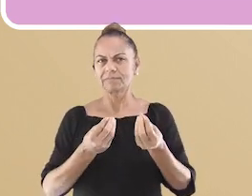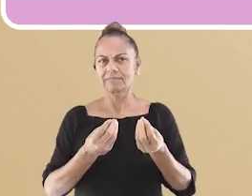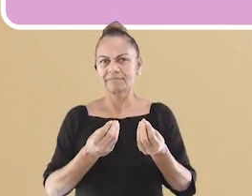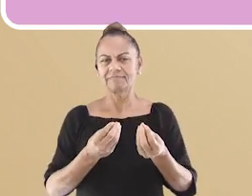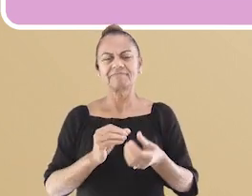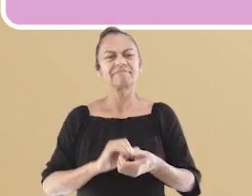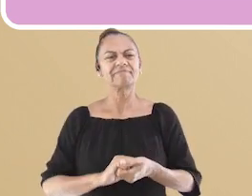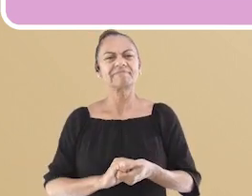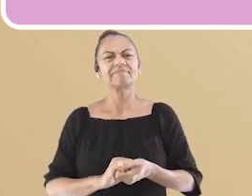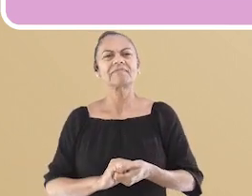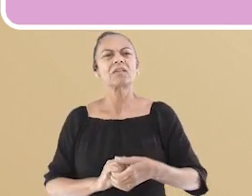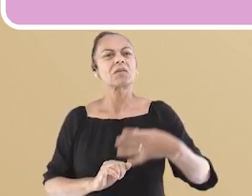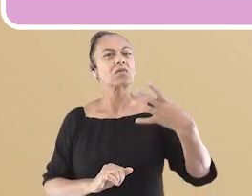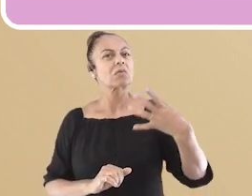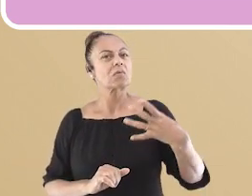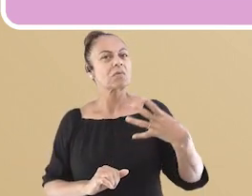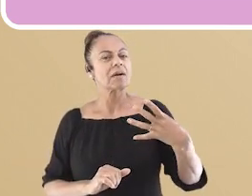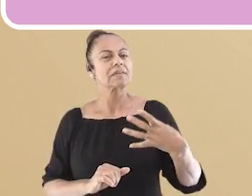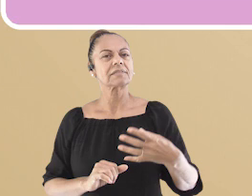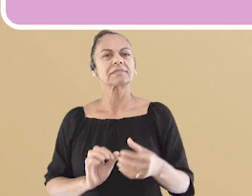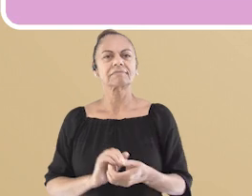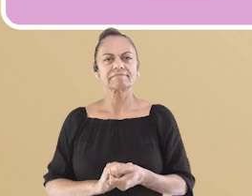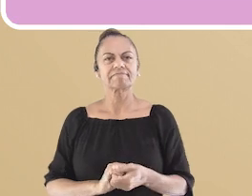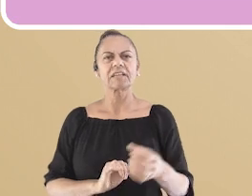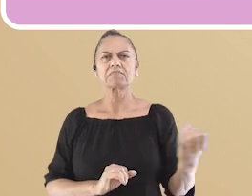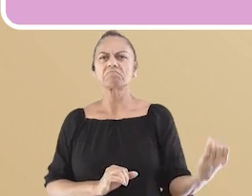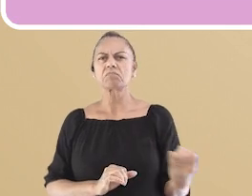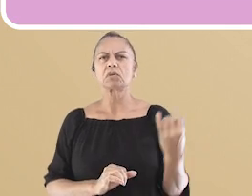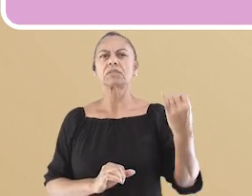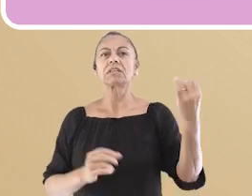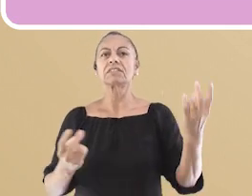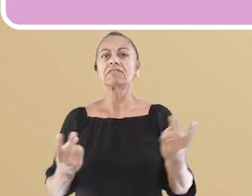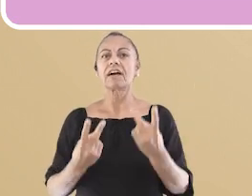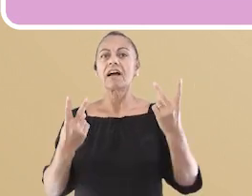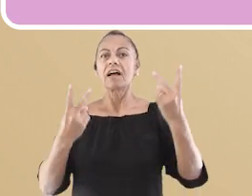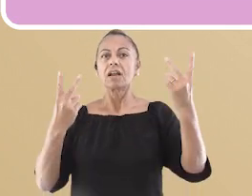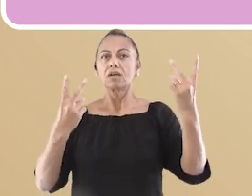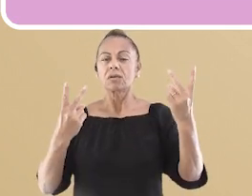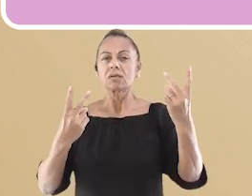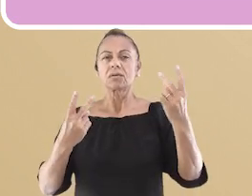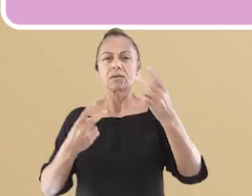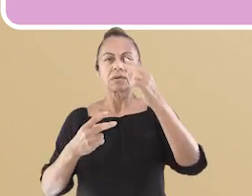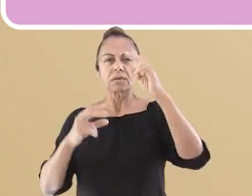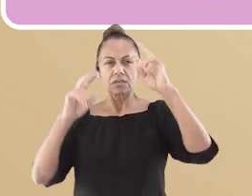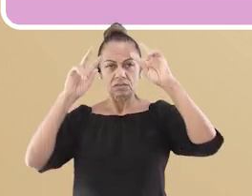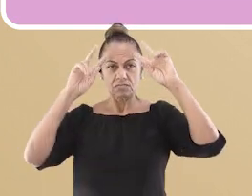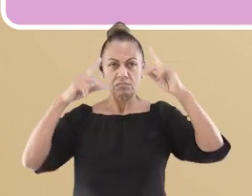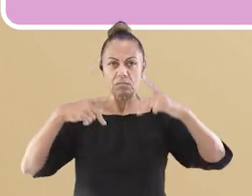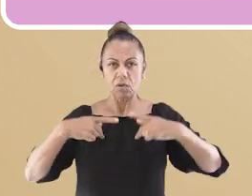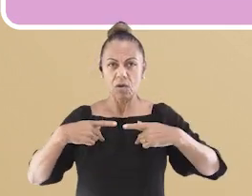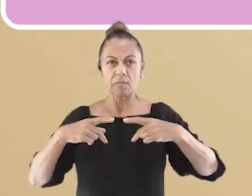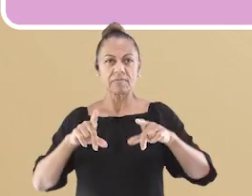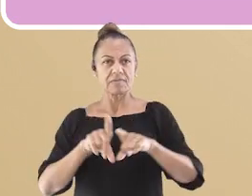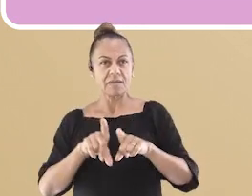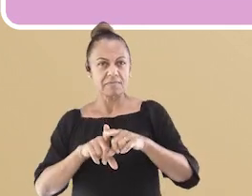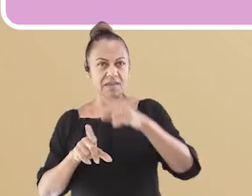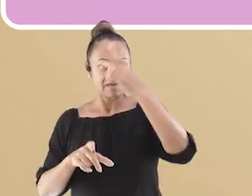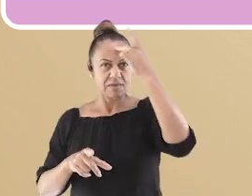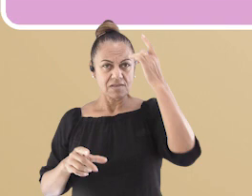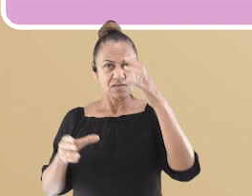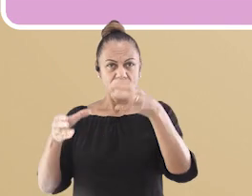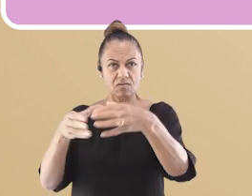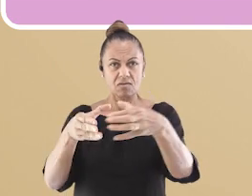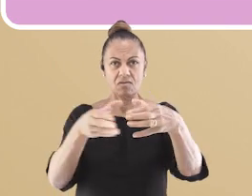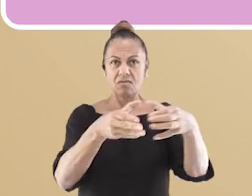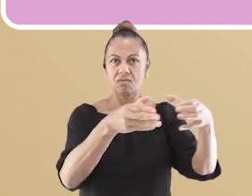Qual valor foi esse? E em qual situação? E quarto, qual